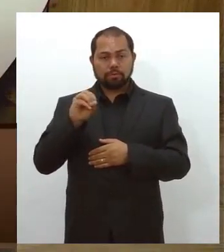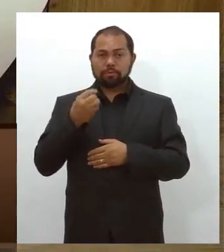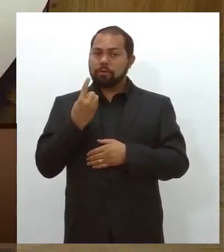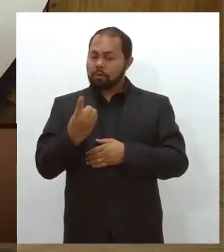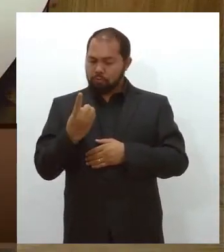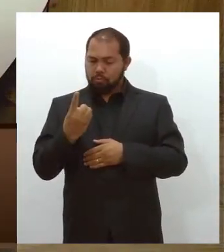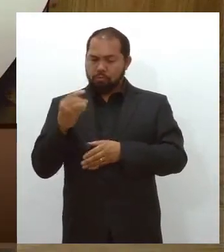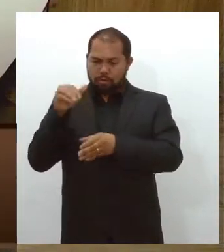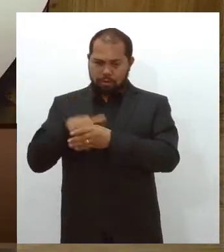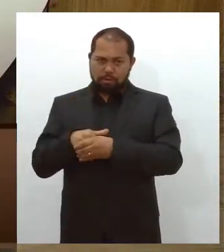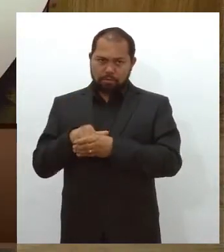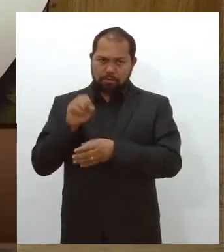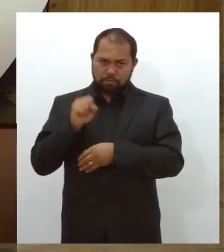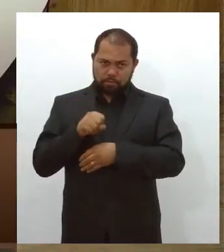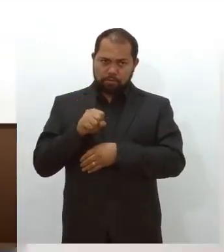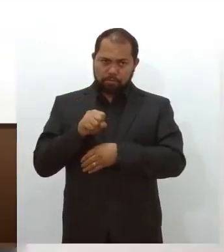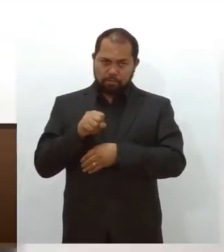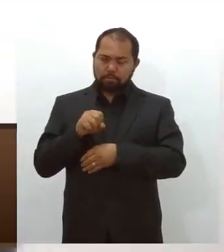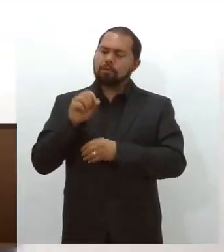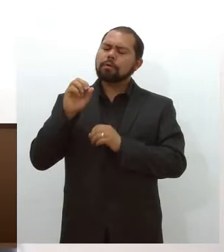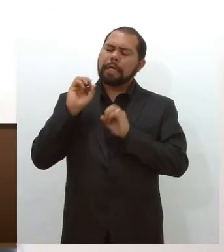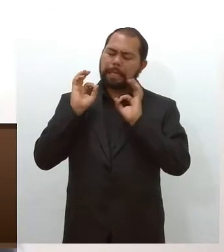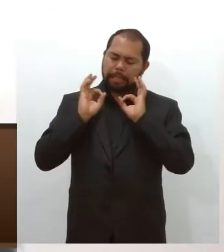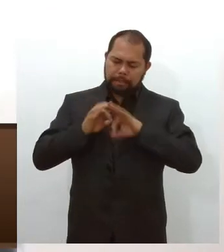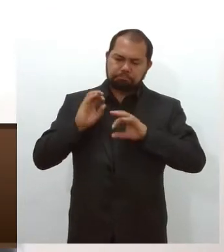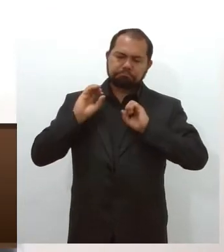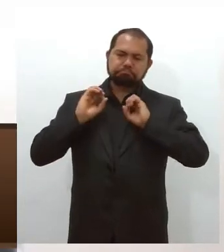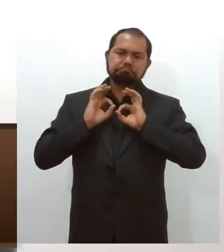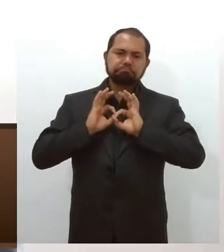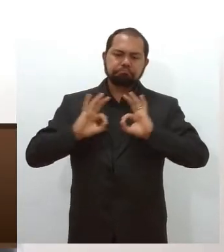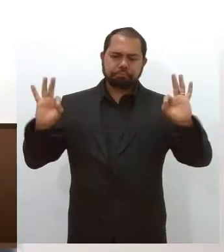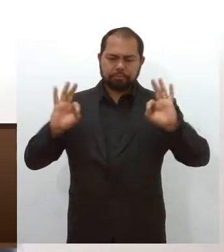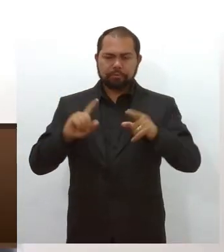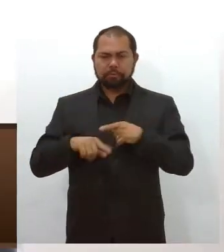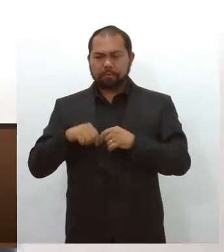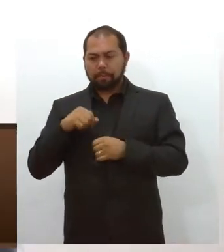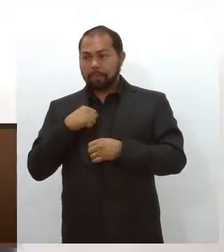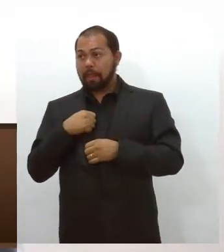Muito bem, exatamente. Então, deixou de votar no primeiro turno,